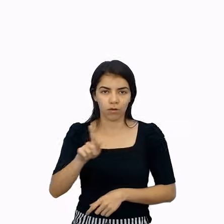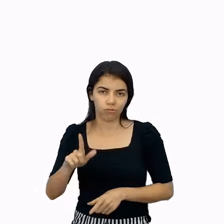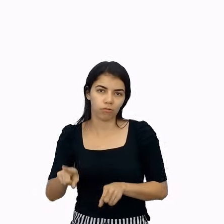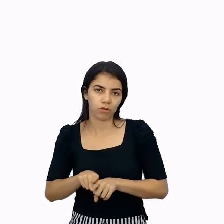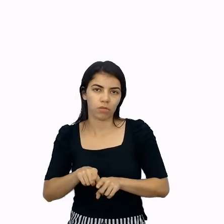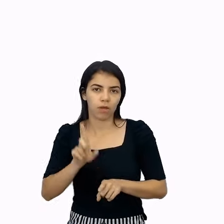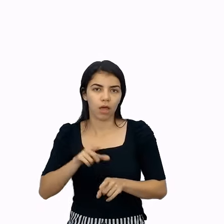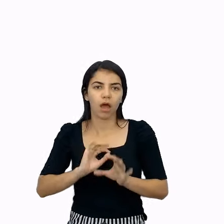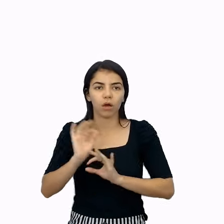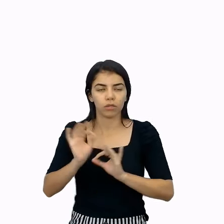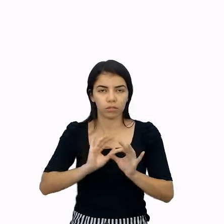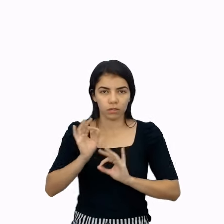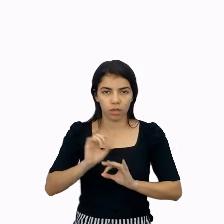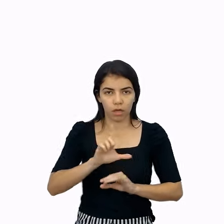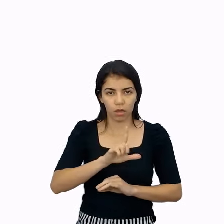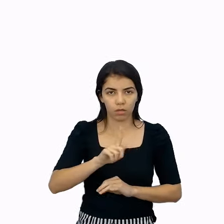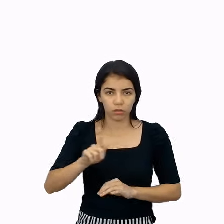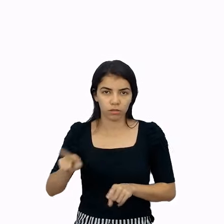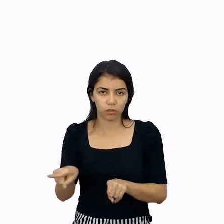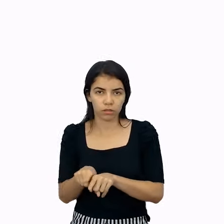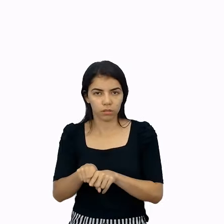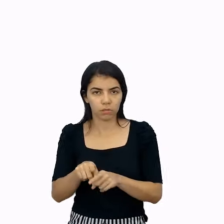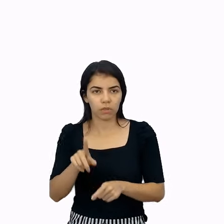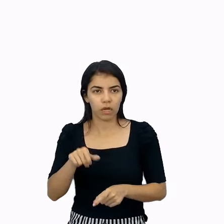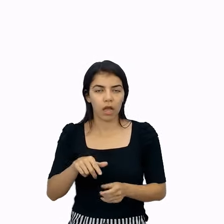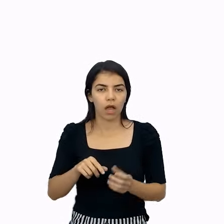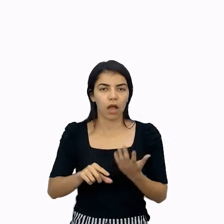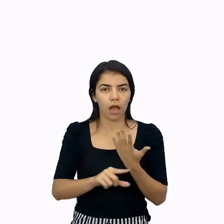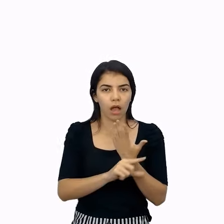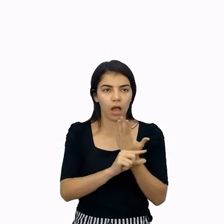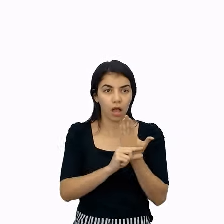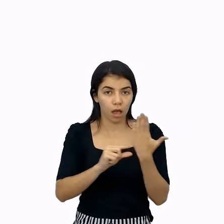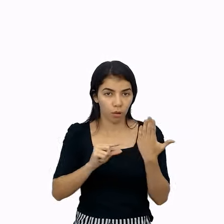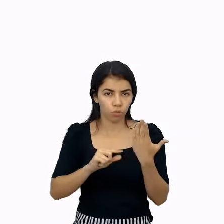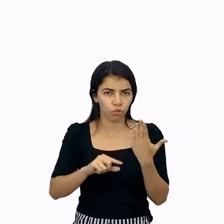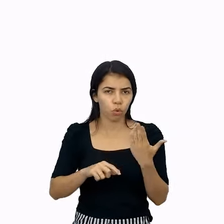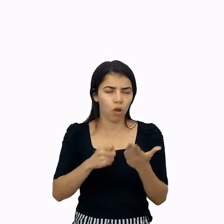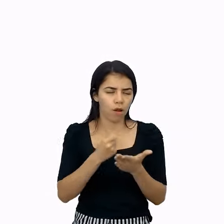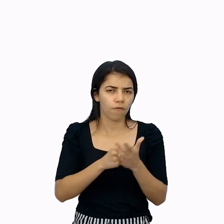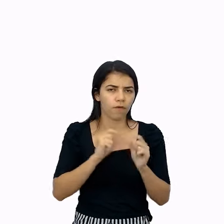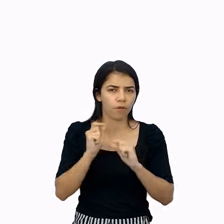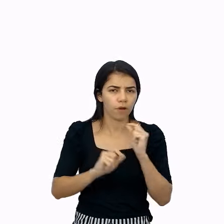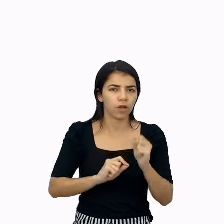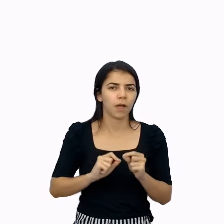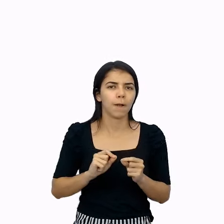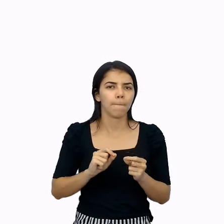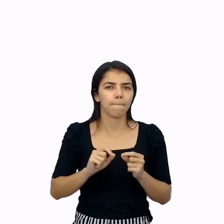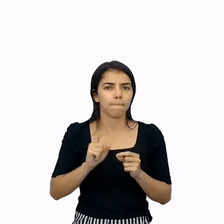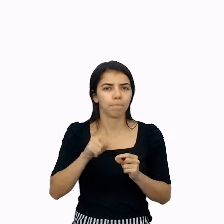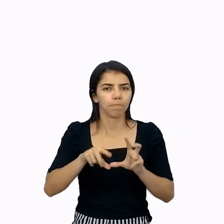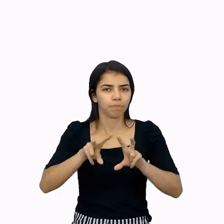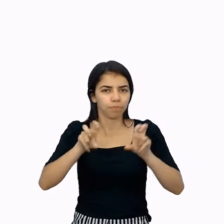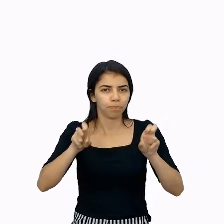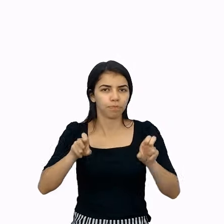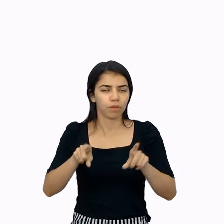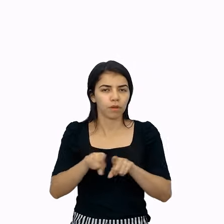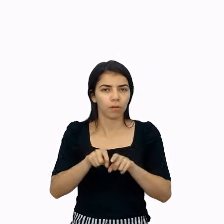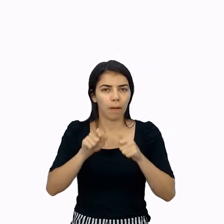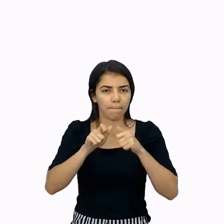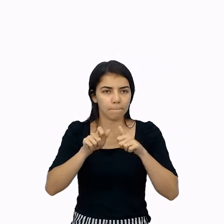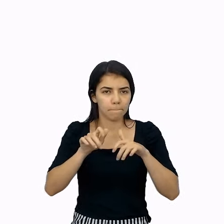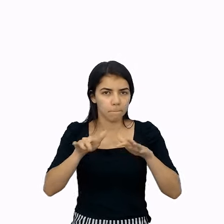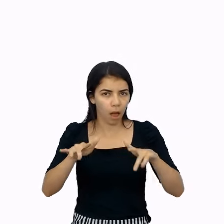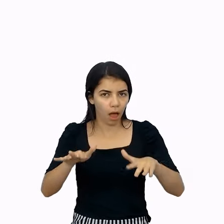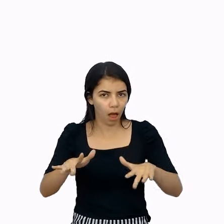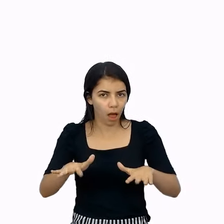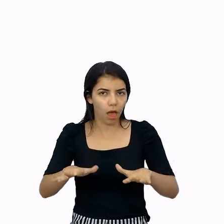Quanto à organização dos gêneros textuais, as autoras afirmam que eles se ancoram em enunciados que circulam no